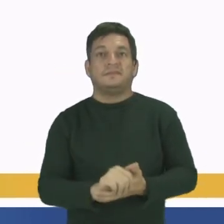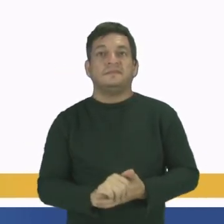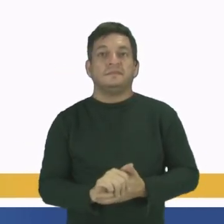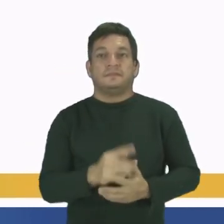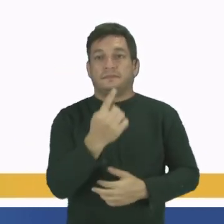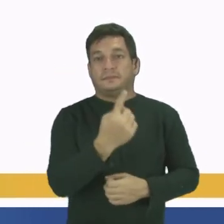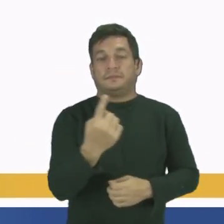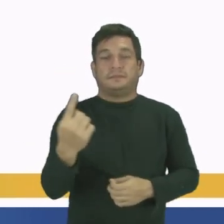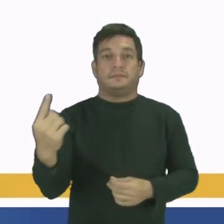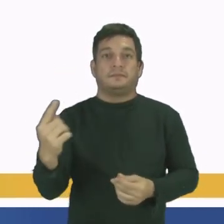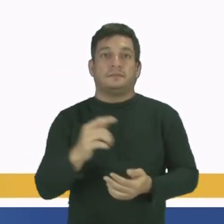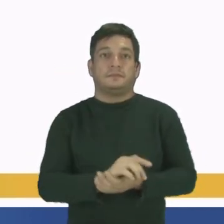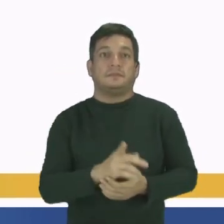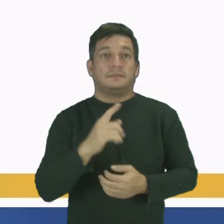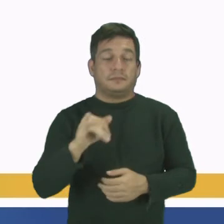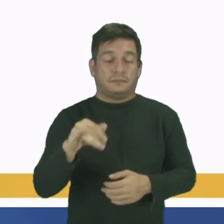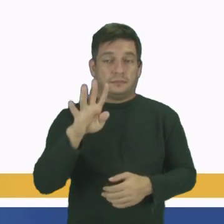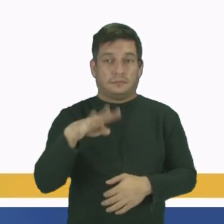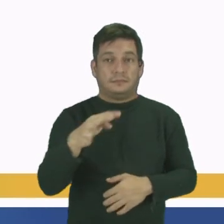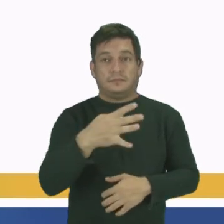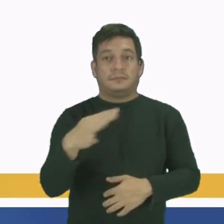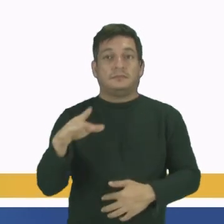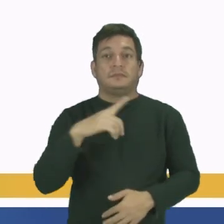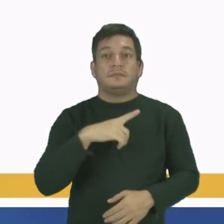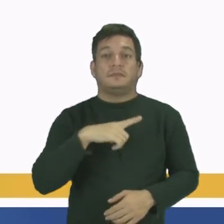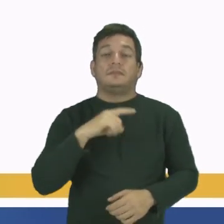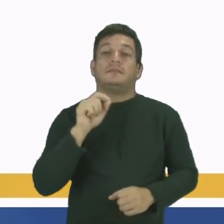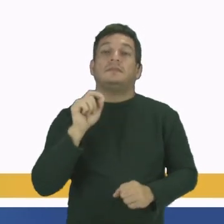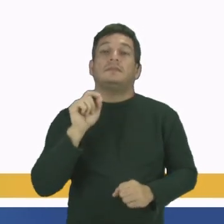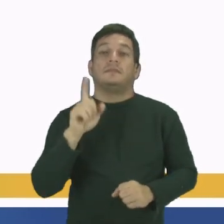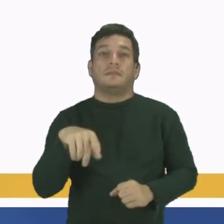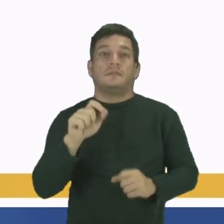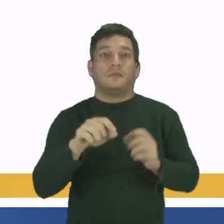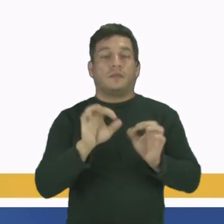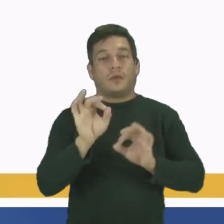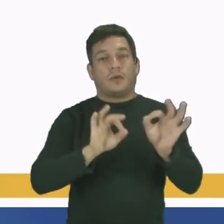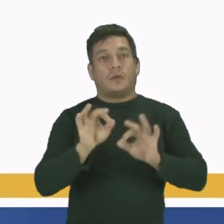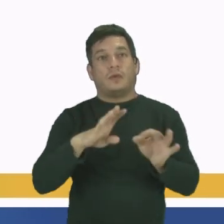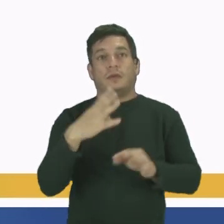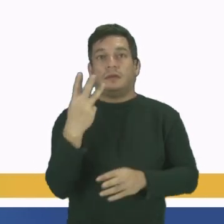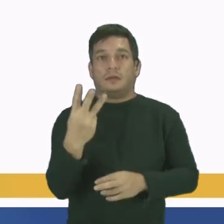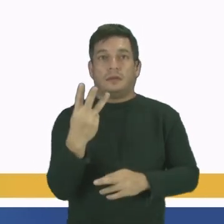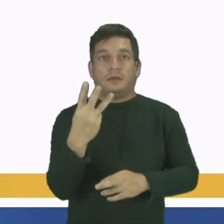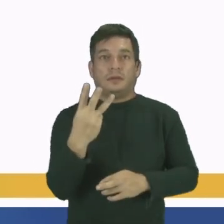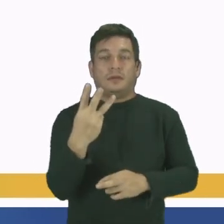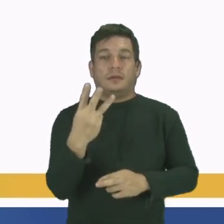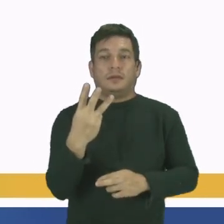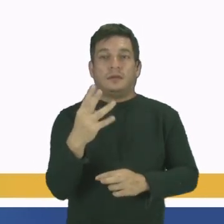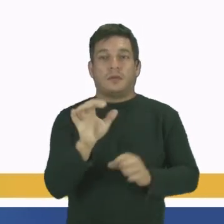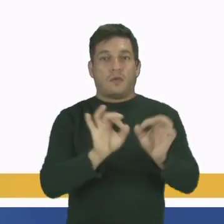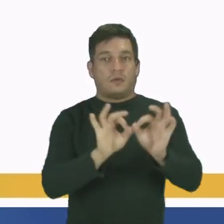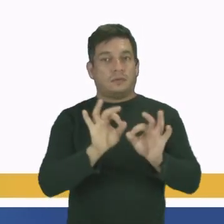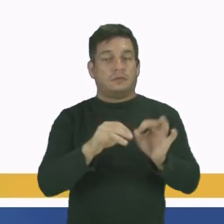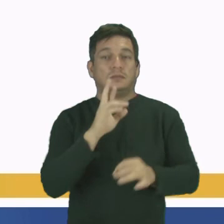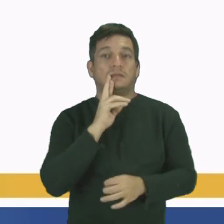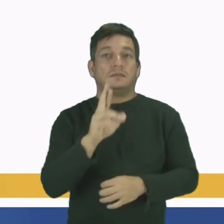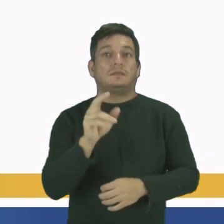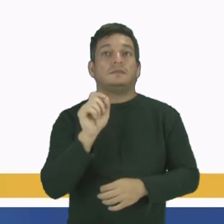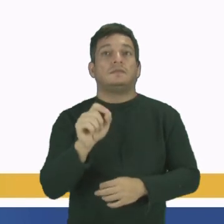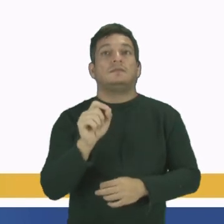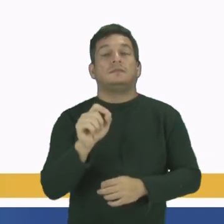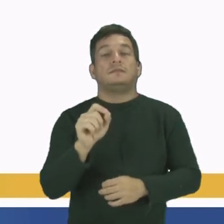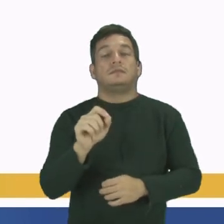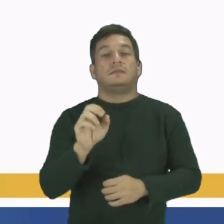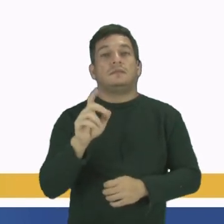cada uma delas. E se a matriz que nós temos aí é de ordem 3, então o resultado desse